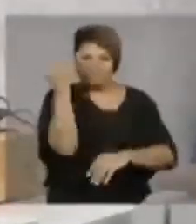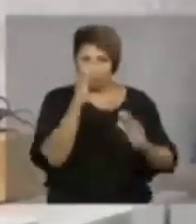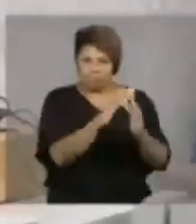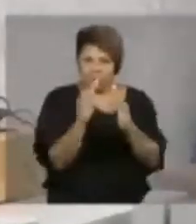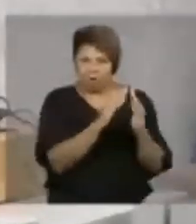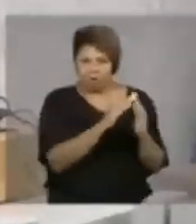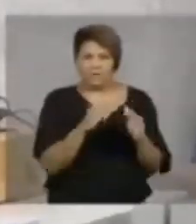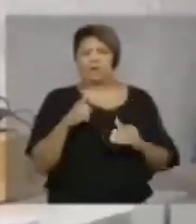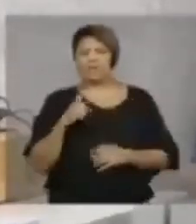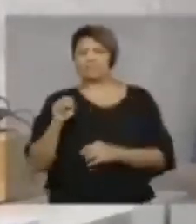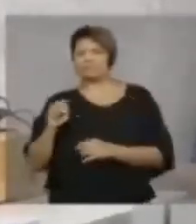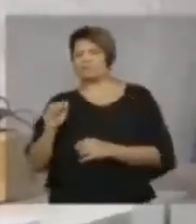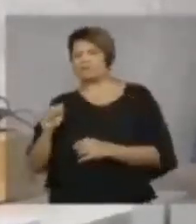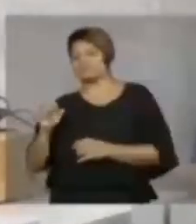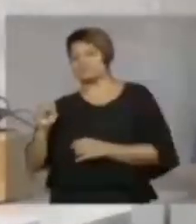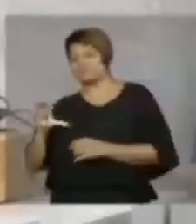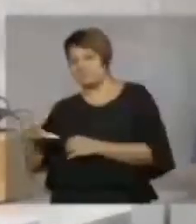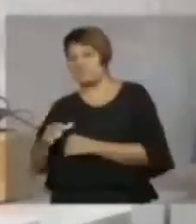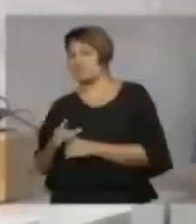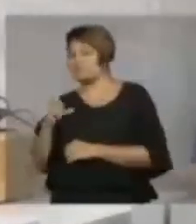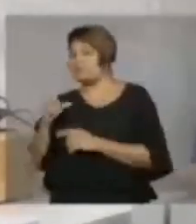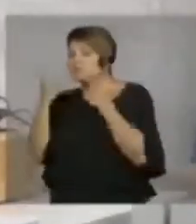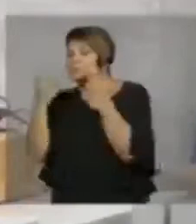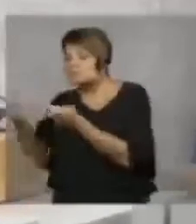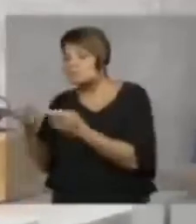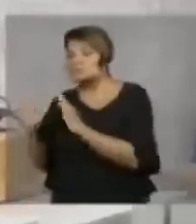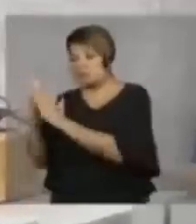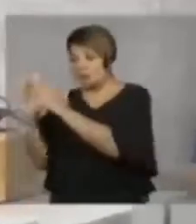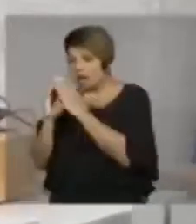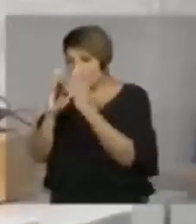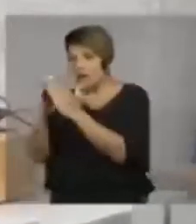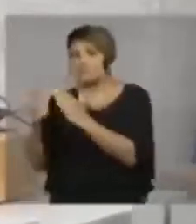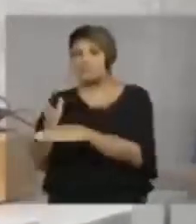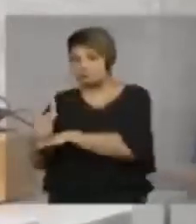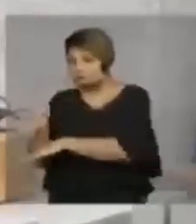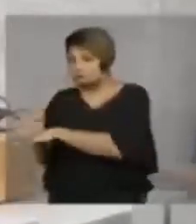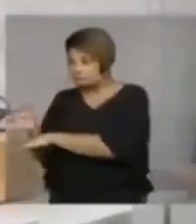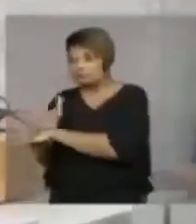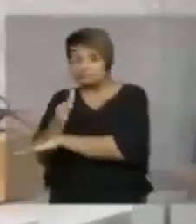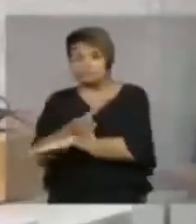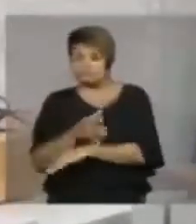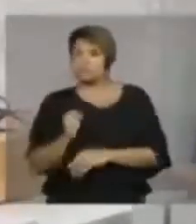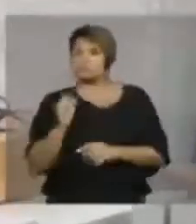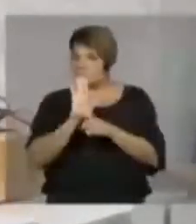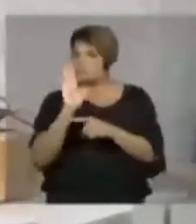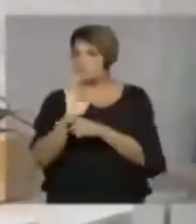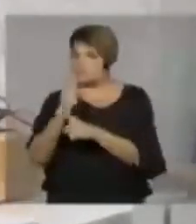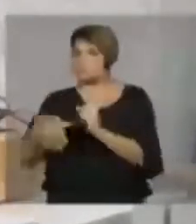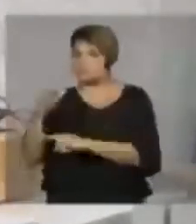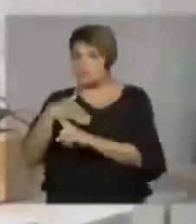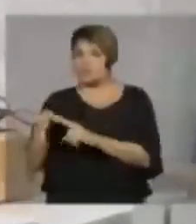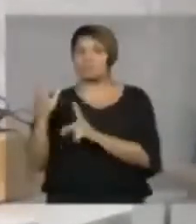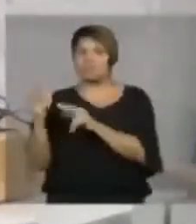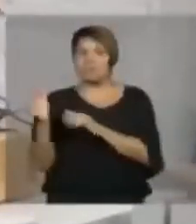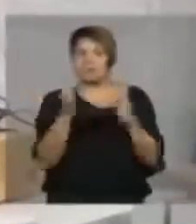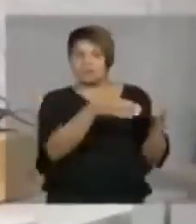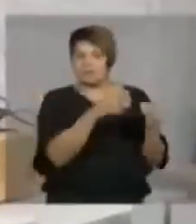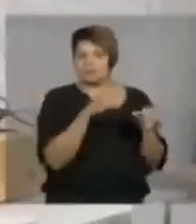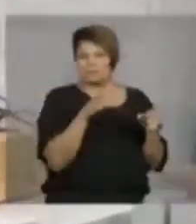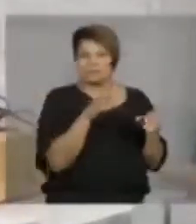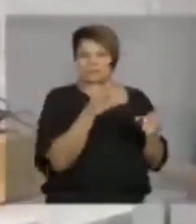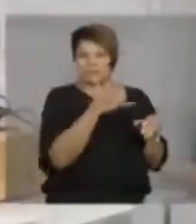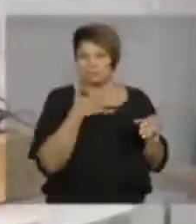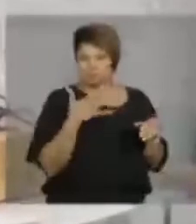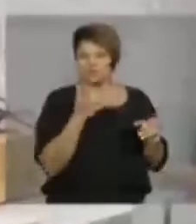o SASF, que é um serviço de visitas domiciliares da assistência social, equivalente ao que na saúde é o Programa Saúde da